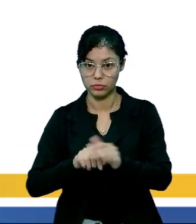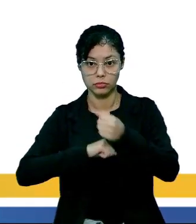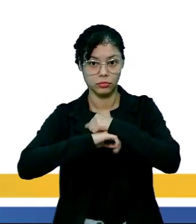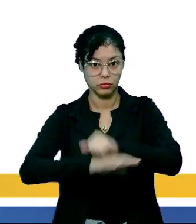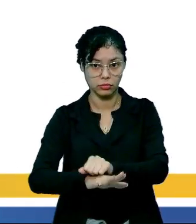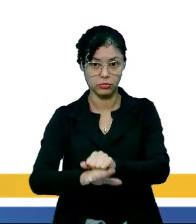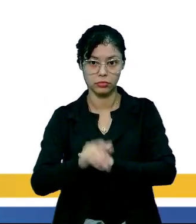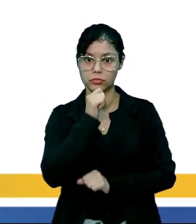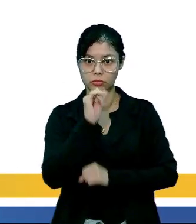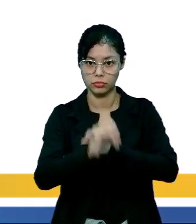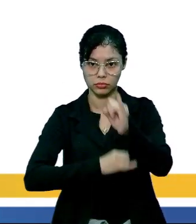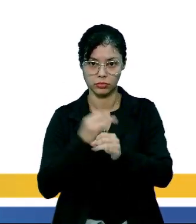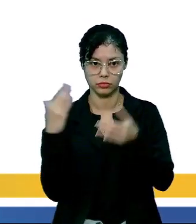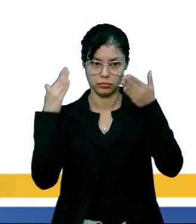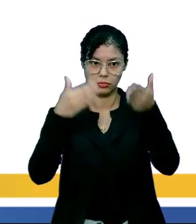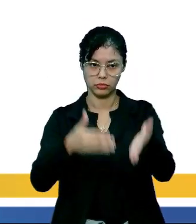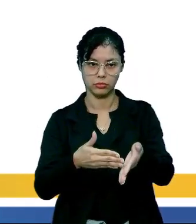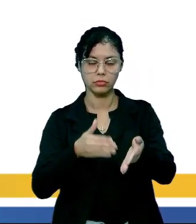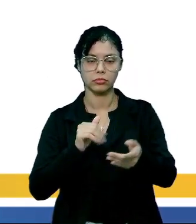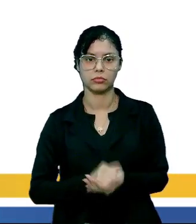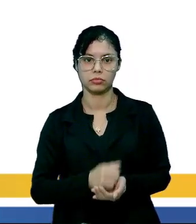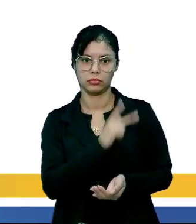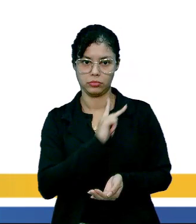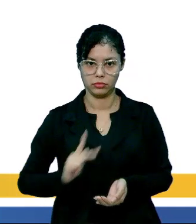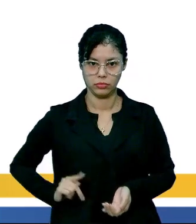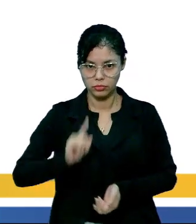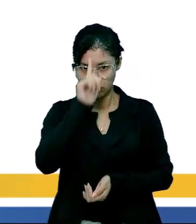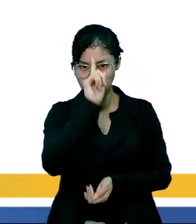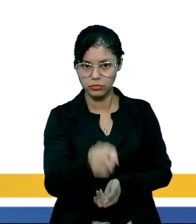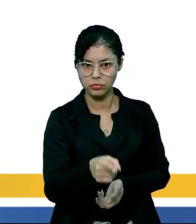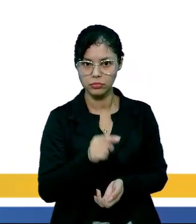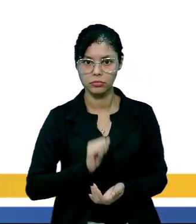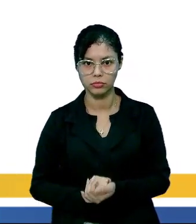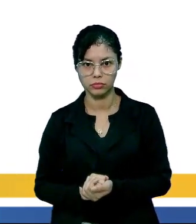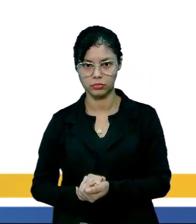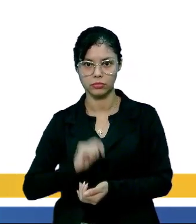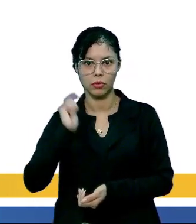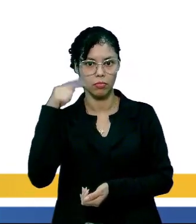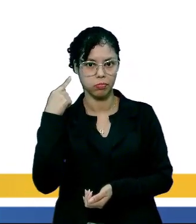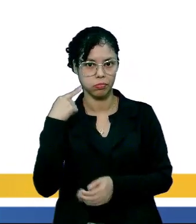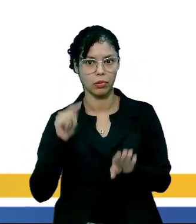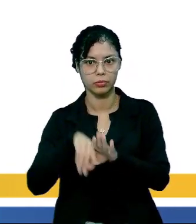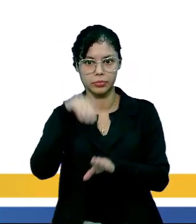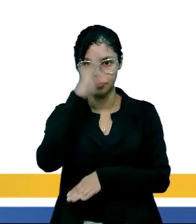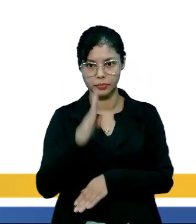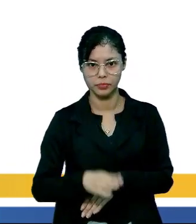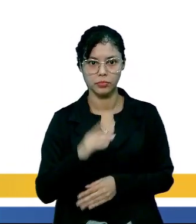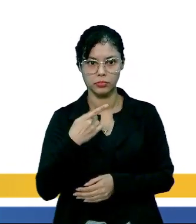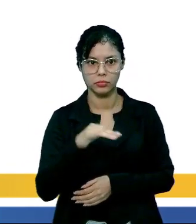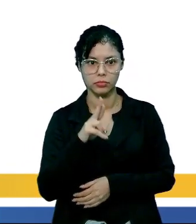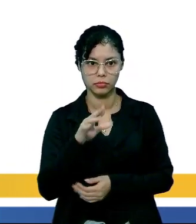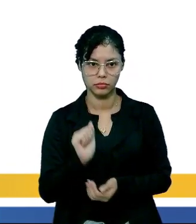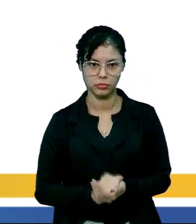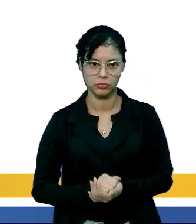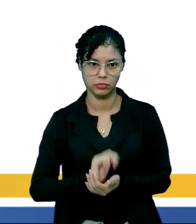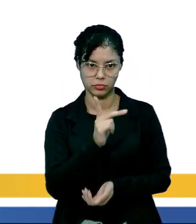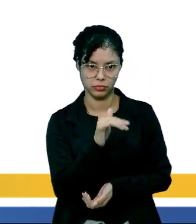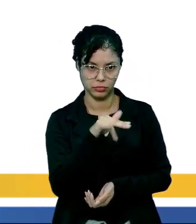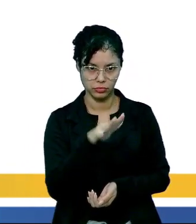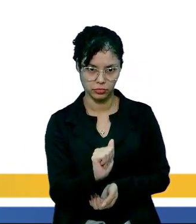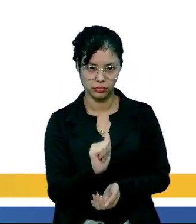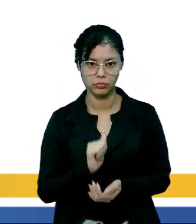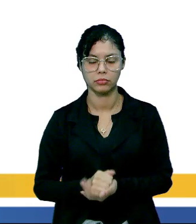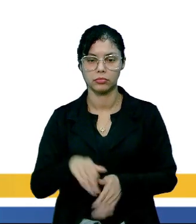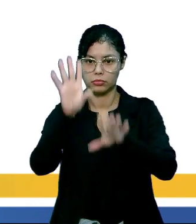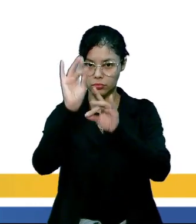contra o racismo que foque a internet, o presidente da Ordem dos Advogados do Brasil de Pernambuco, Henrique